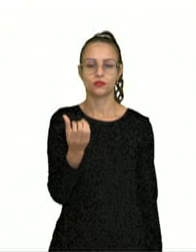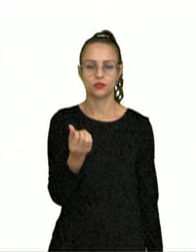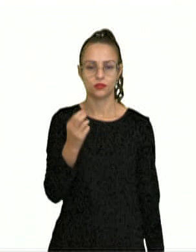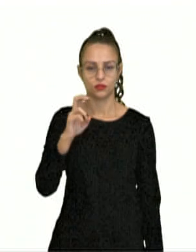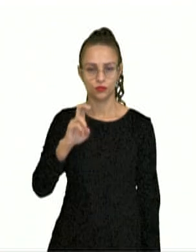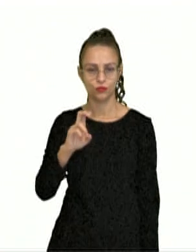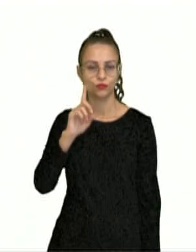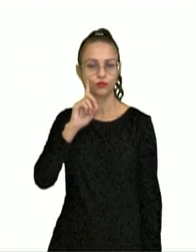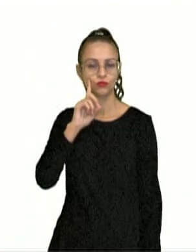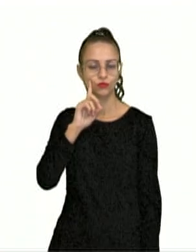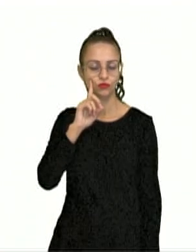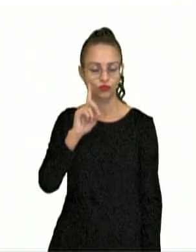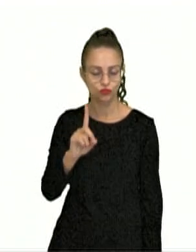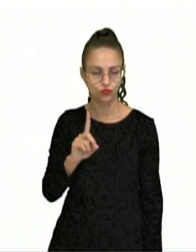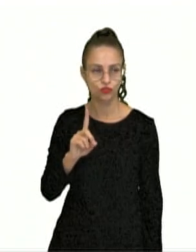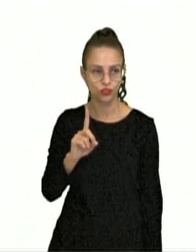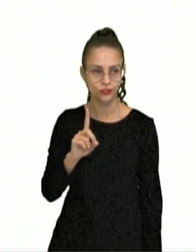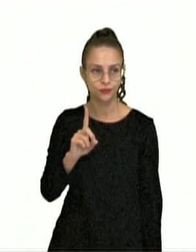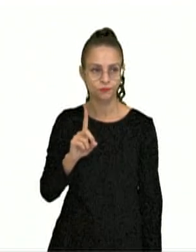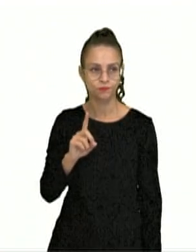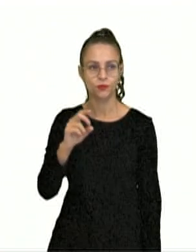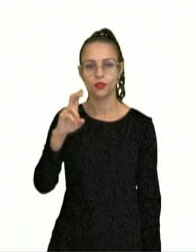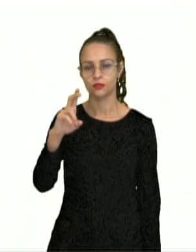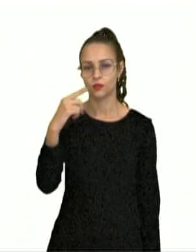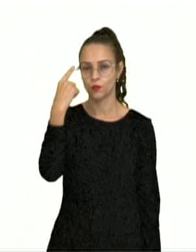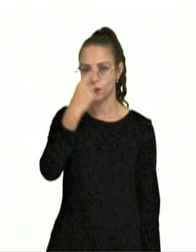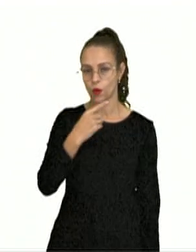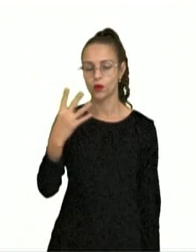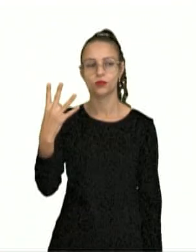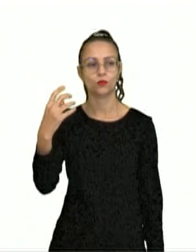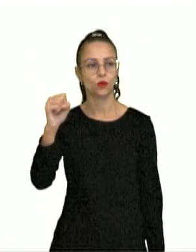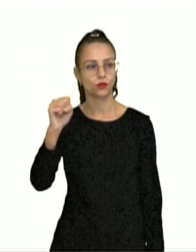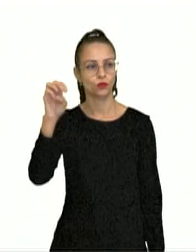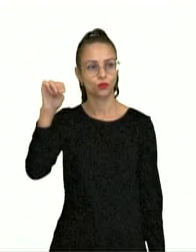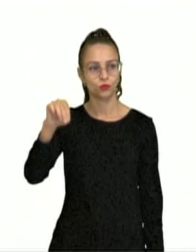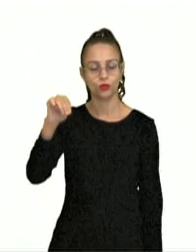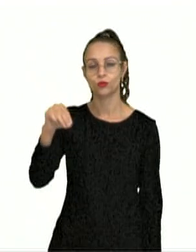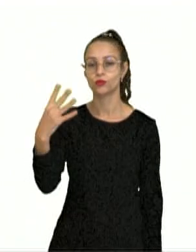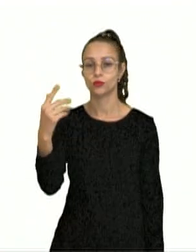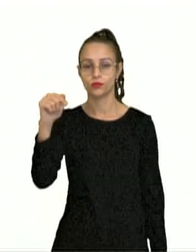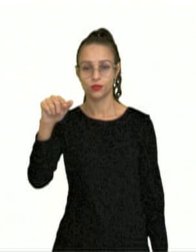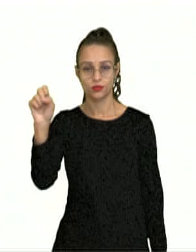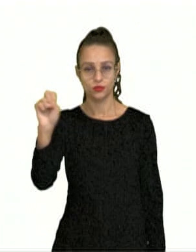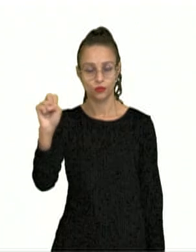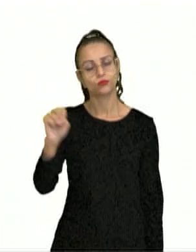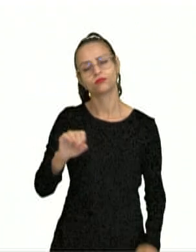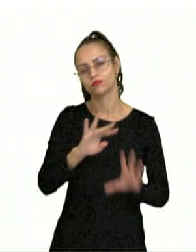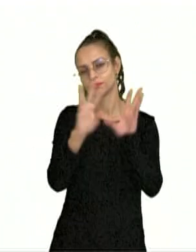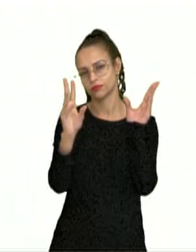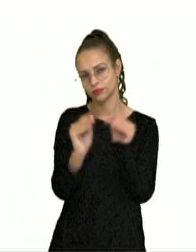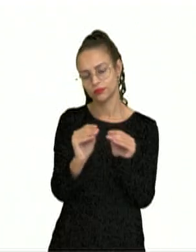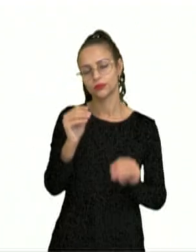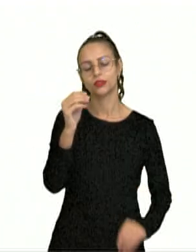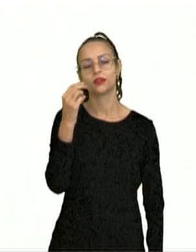48 minutos e 47 segundos. A gente diz que são 365 dias e